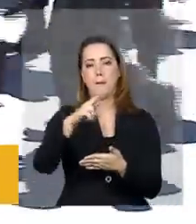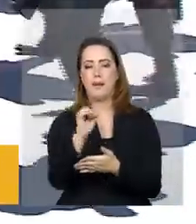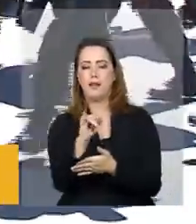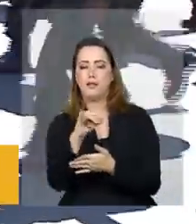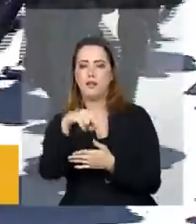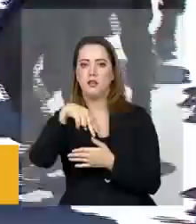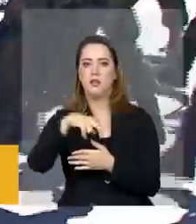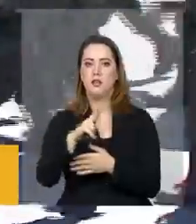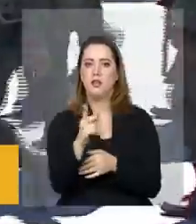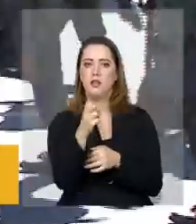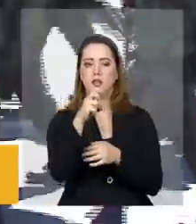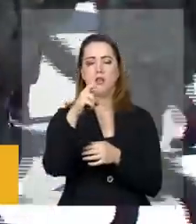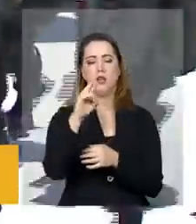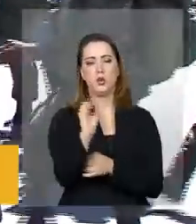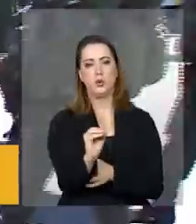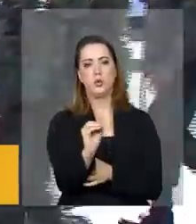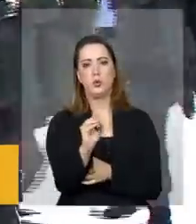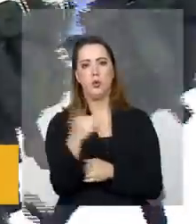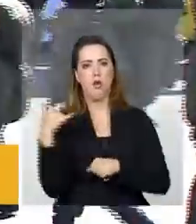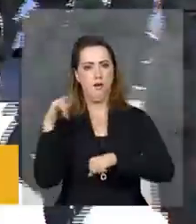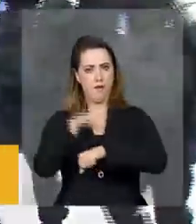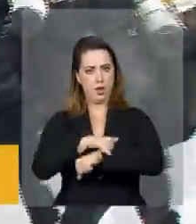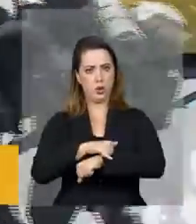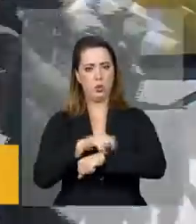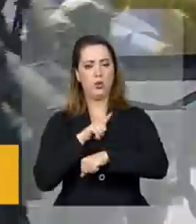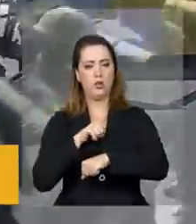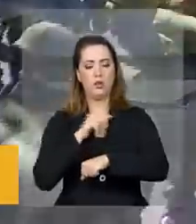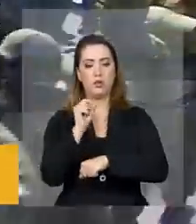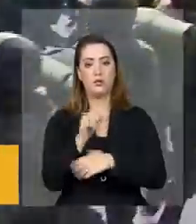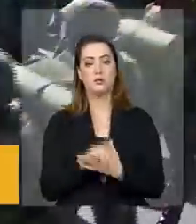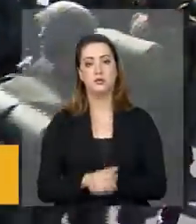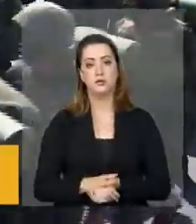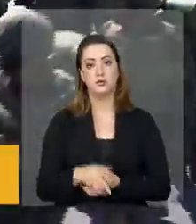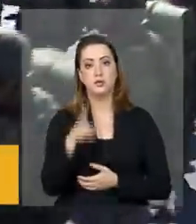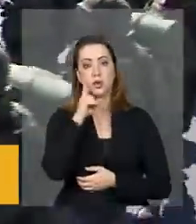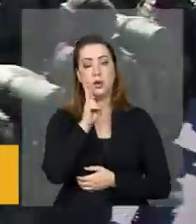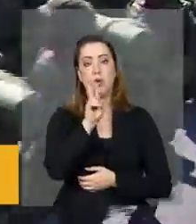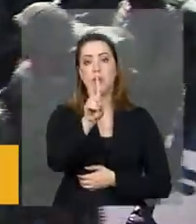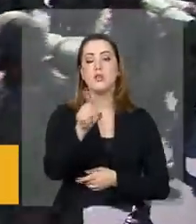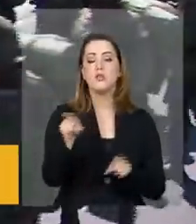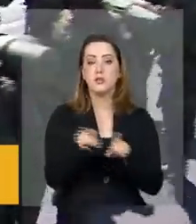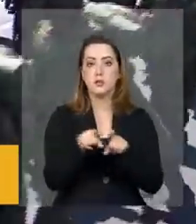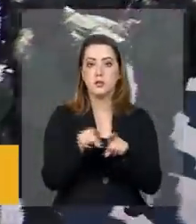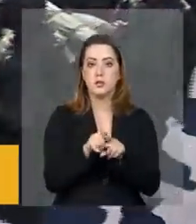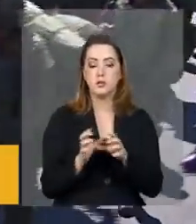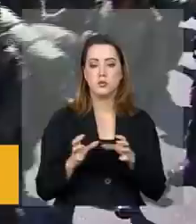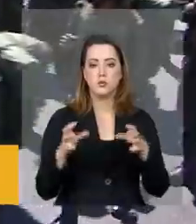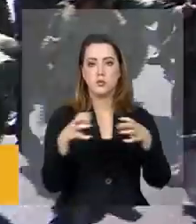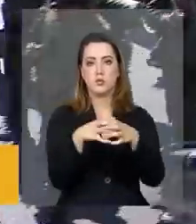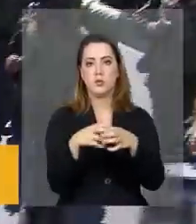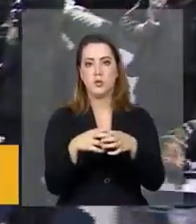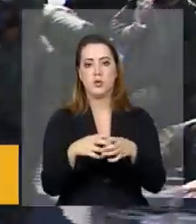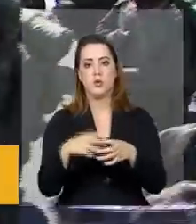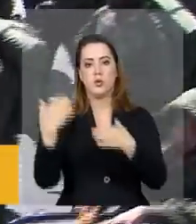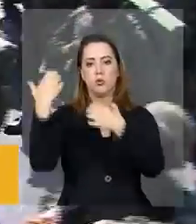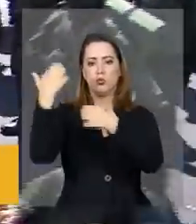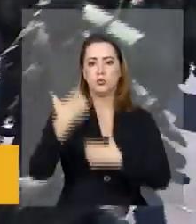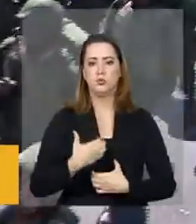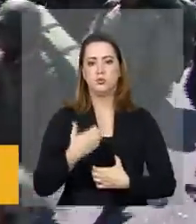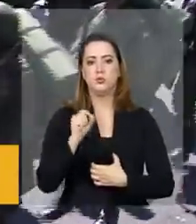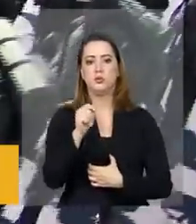você tem aviador na Marinha também? Sim, estamos vendo aqui um batalhão de fuzileiros navais, né, um pelotão de fuzileiros no seu